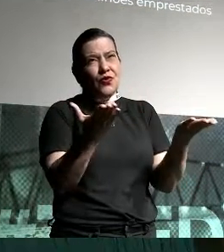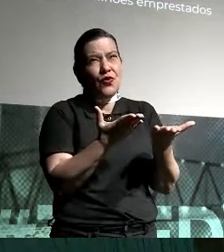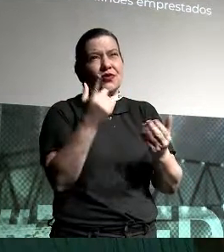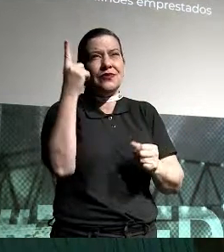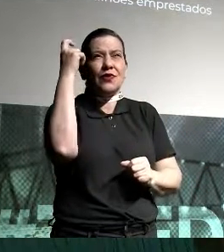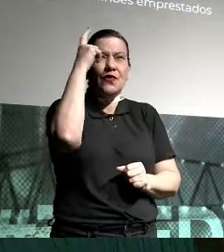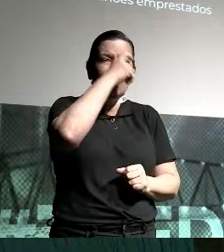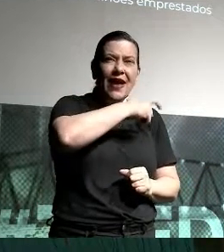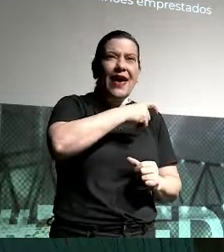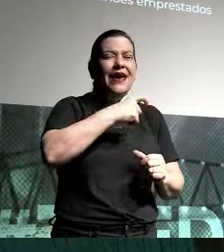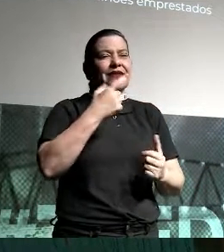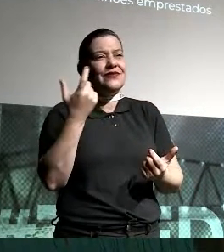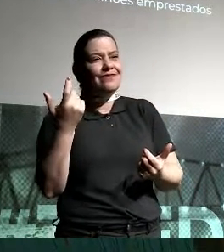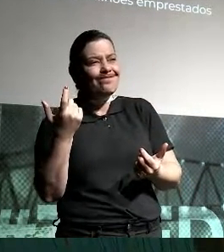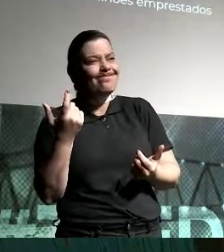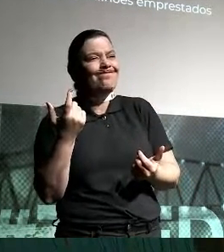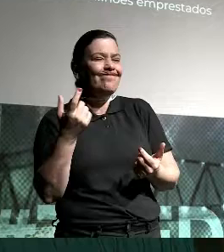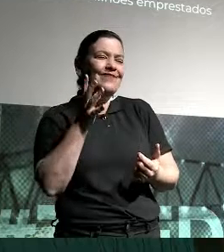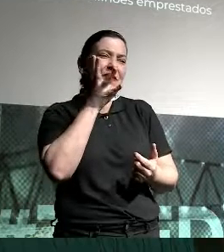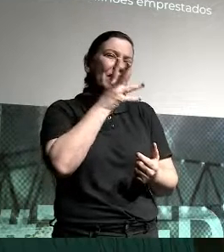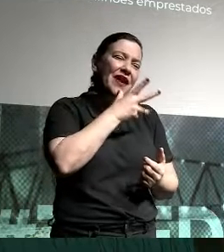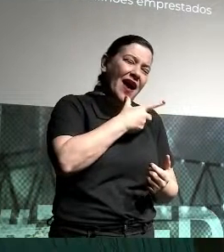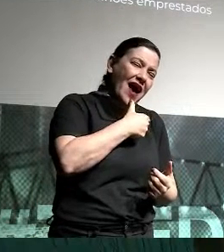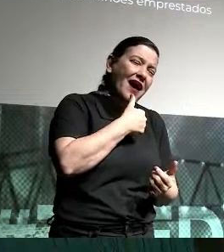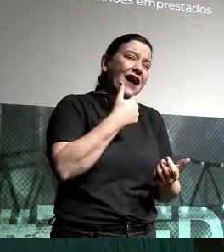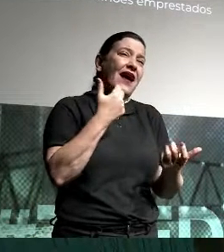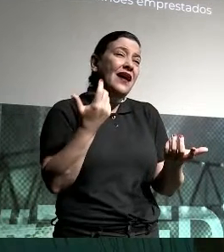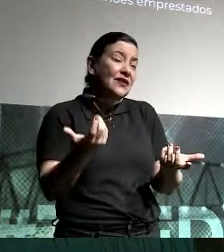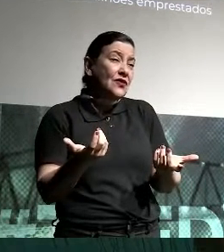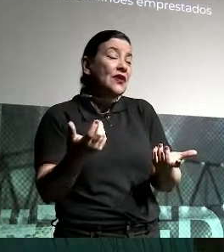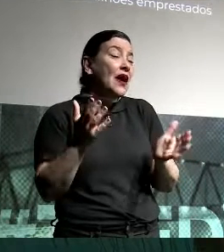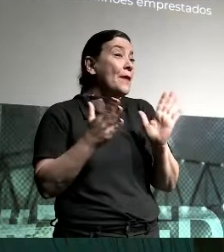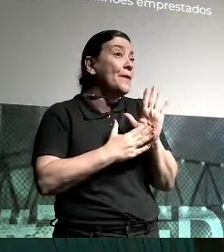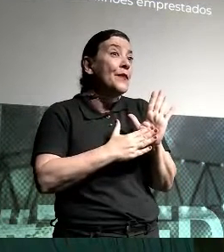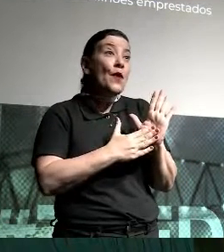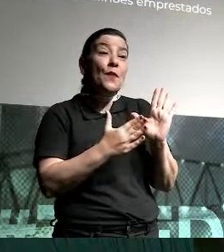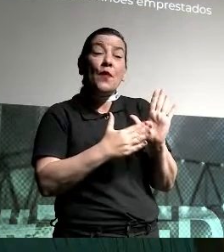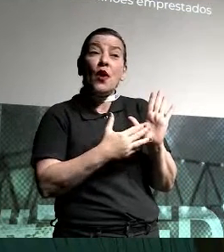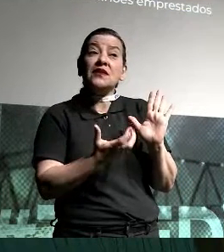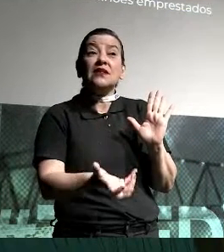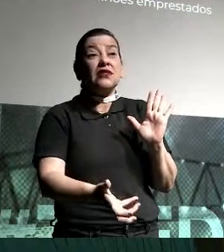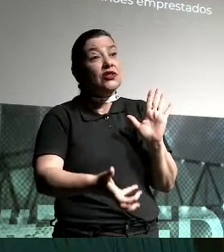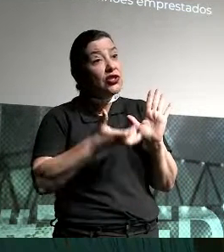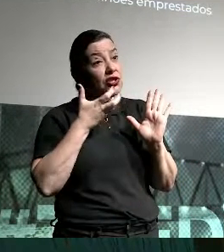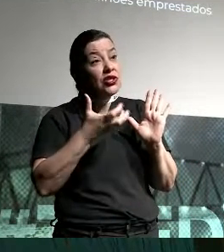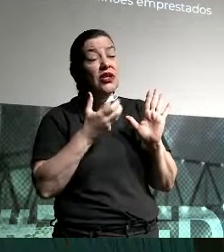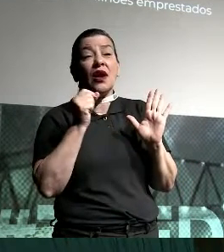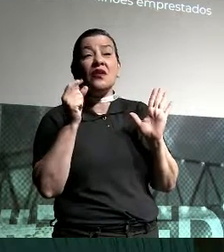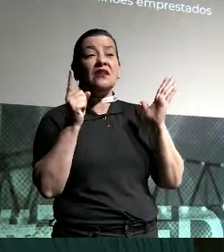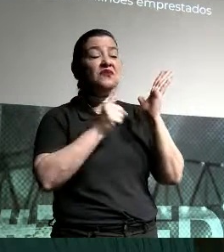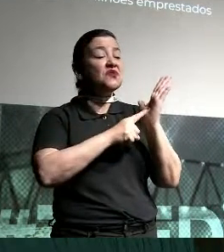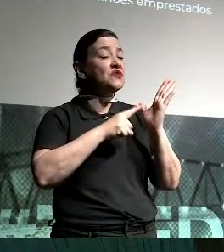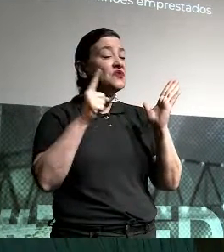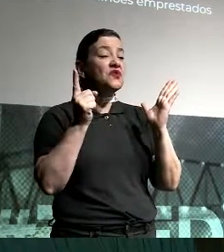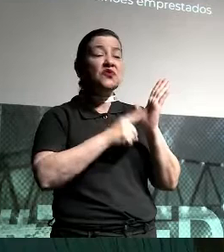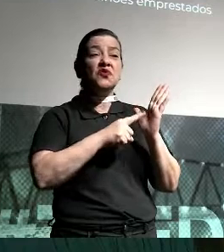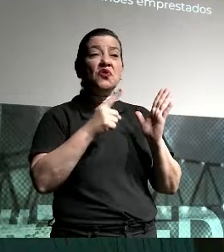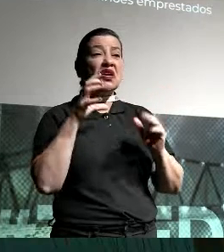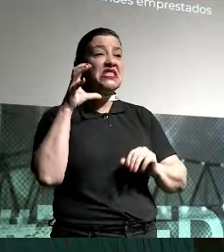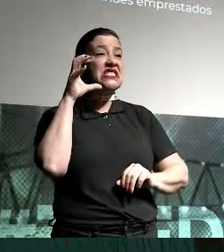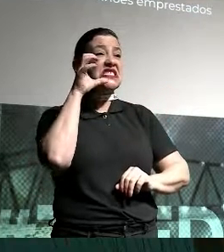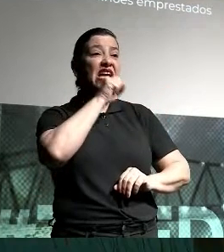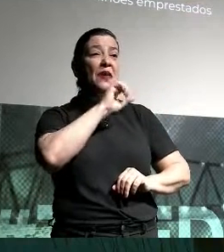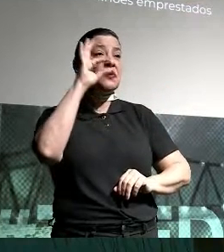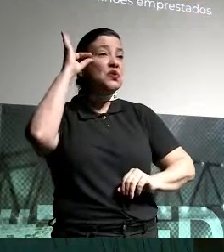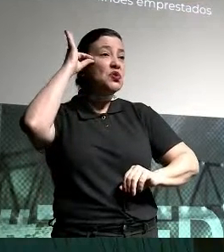conseguir pegar, é muito demorado, e a nossa proposta é basicamente 2 cliques, 2 segundos você recebe o empréstimo